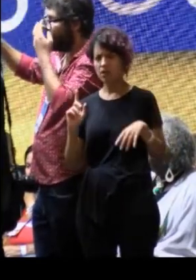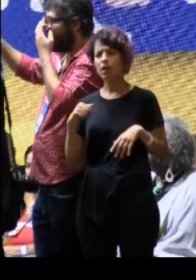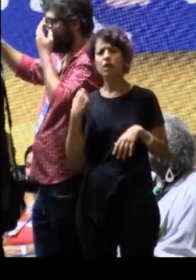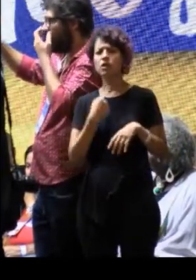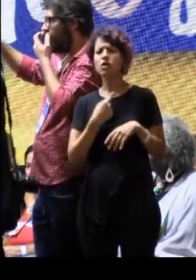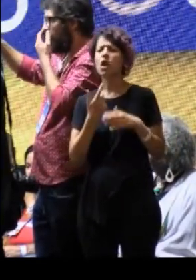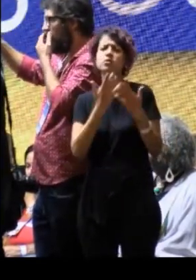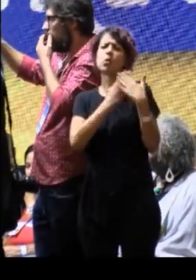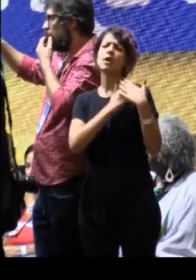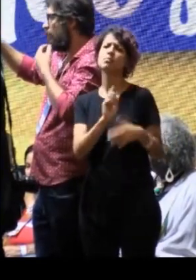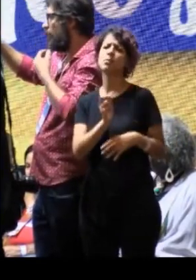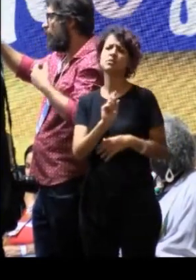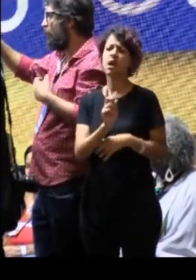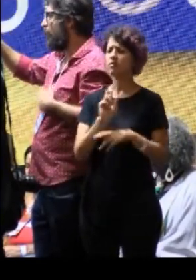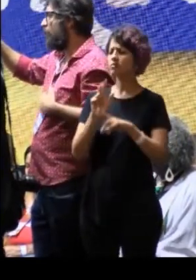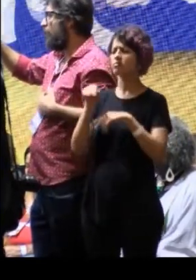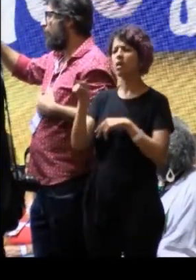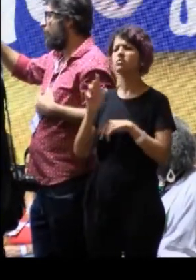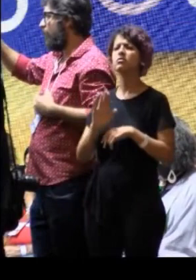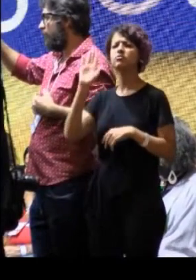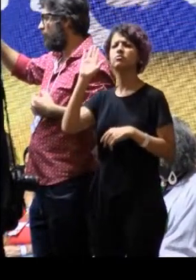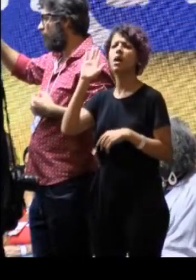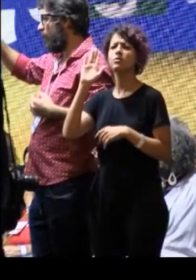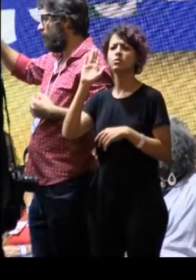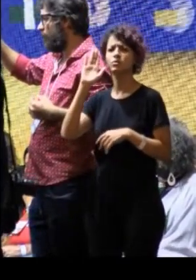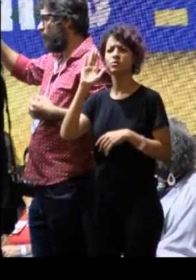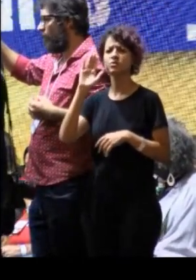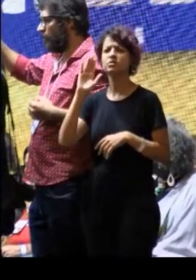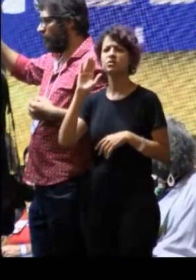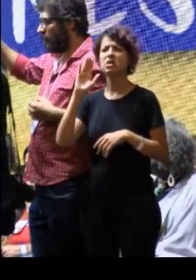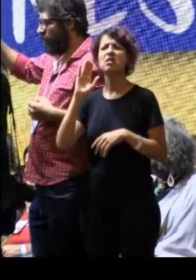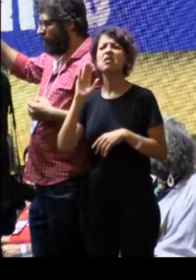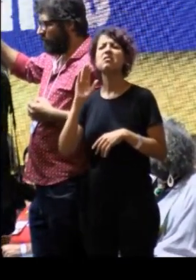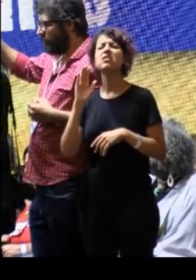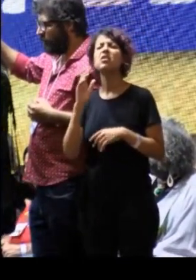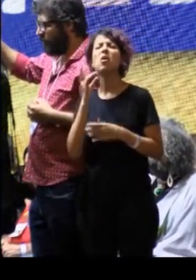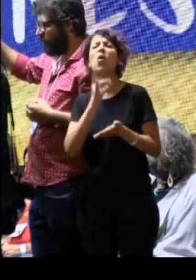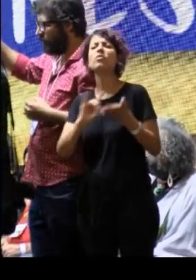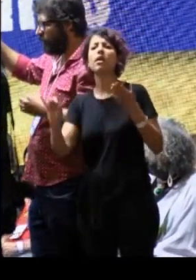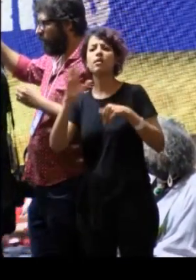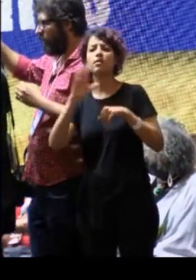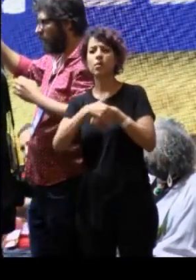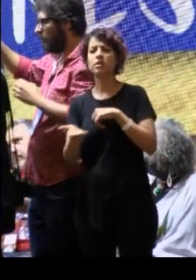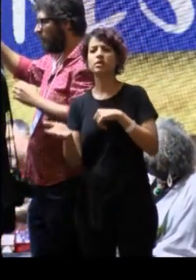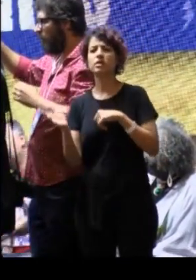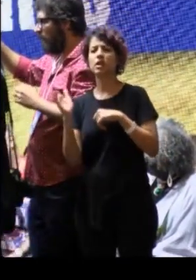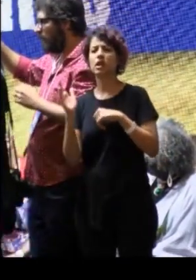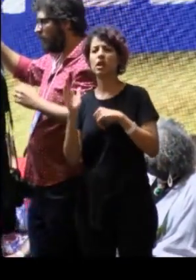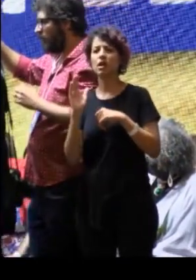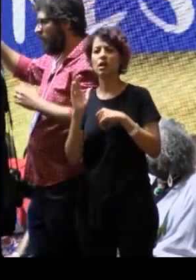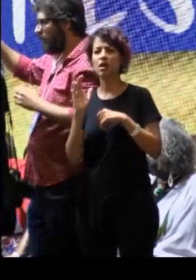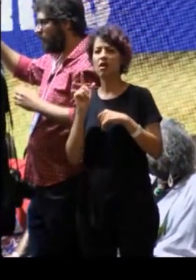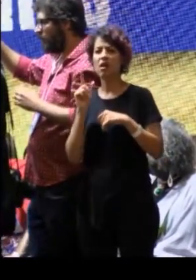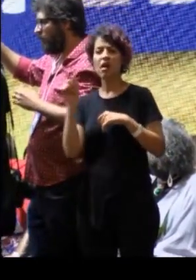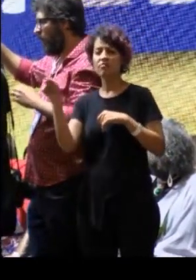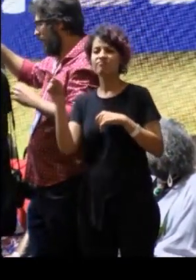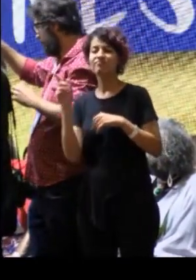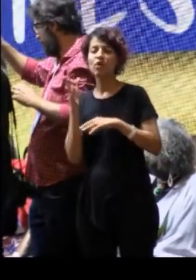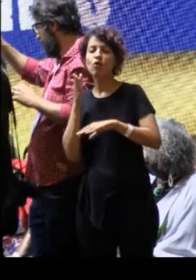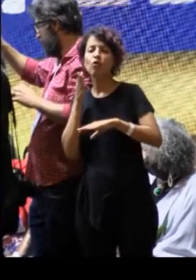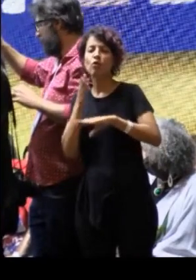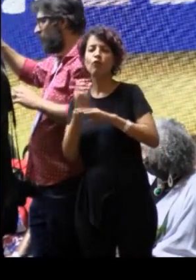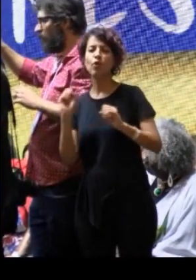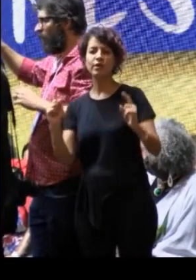pela eleição de um candidato que tem ojeriza à democracia, que foi poupado de enfrentar o Haddad no debate